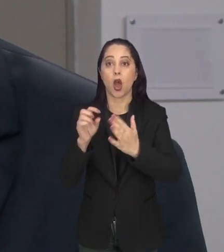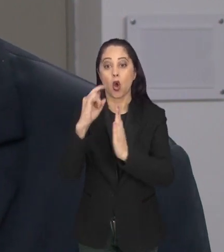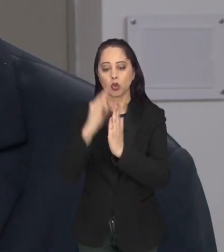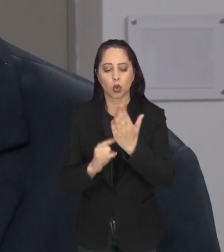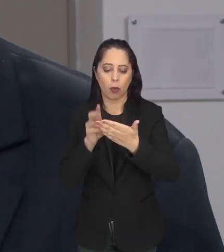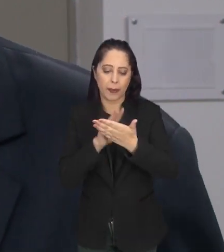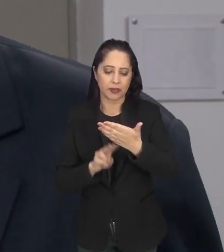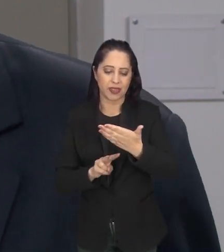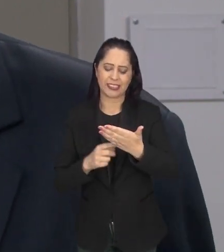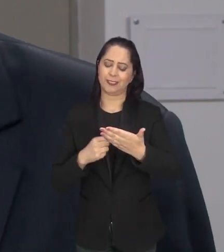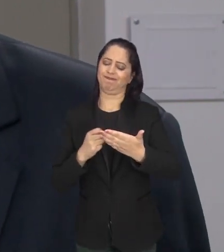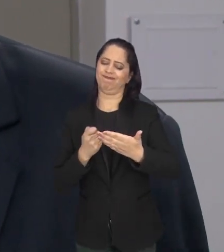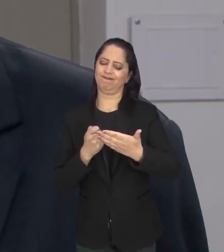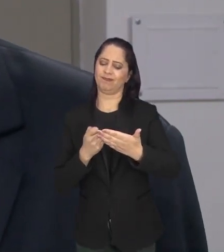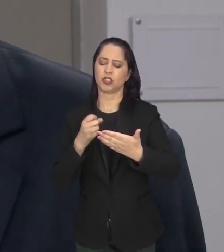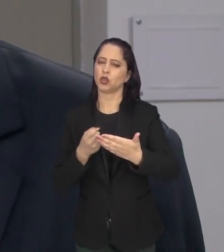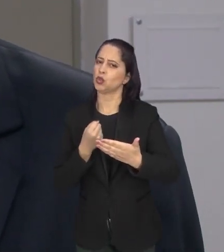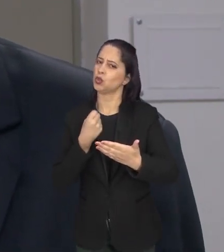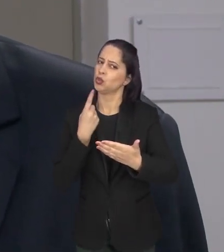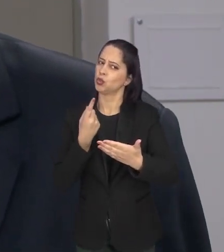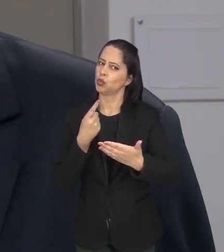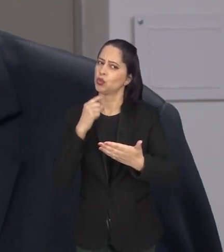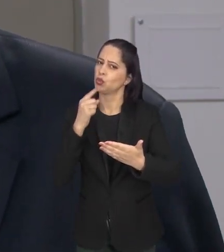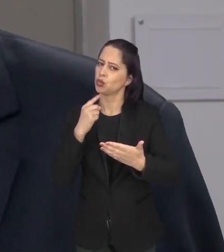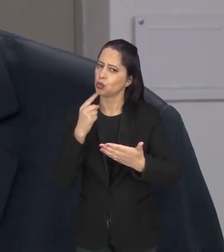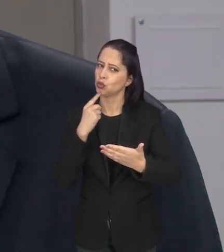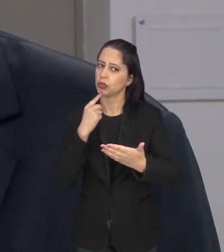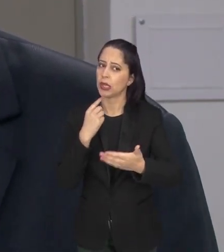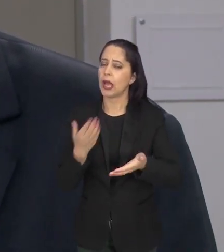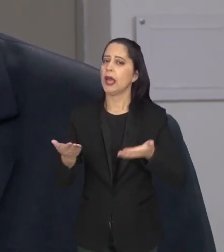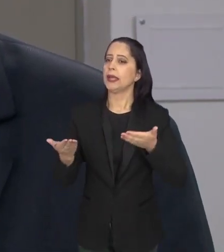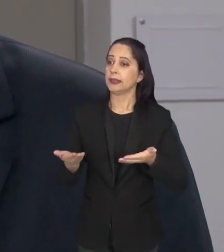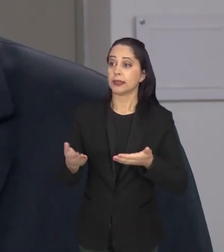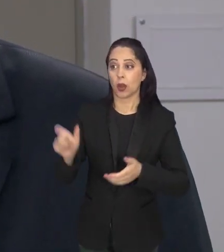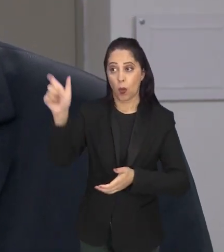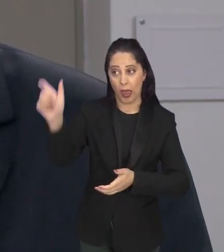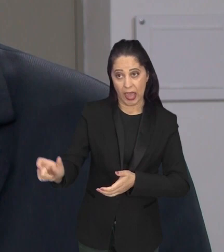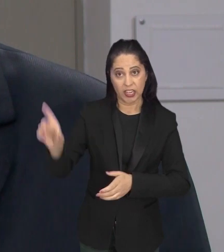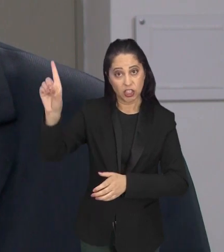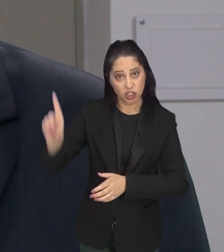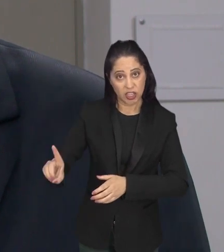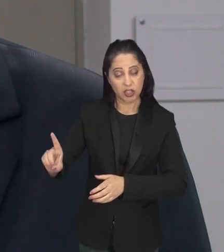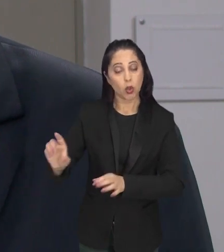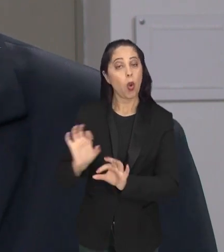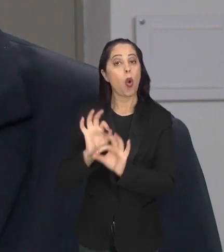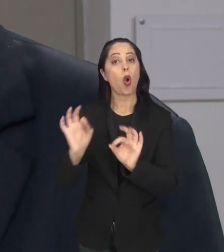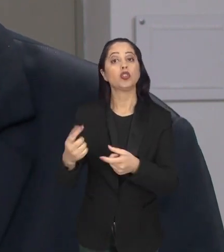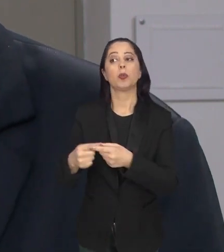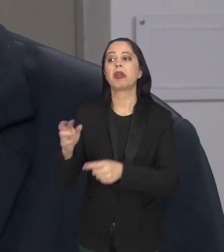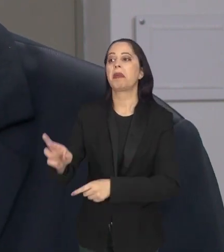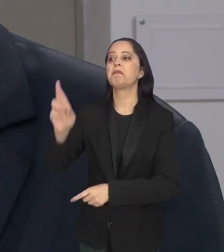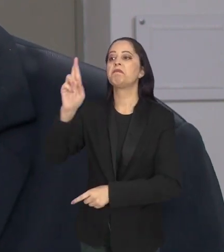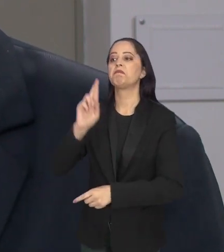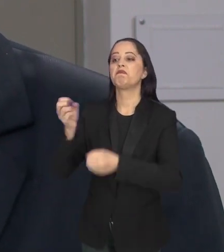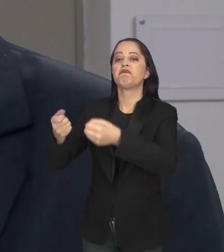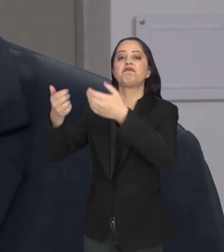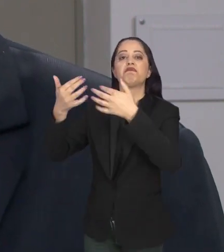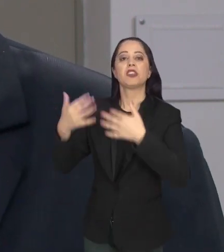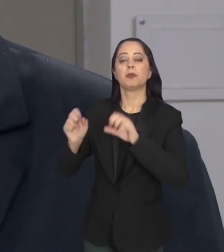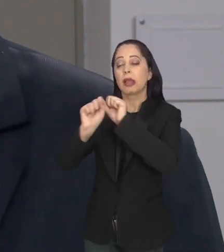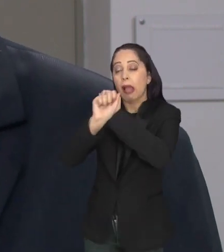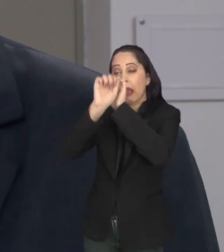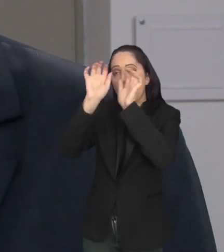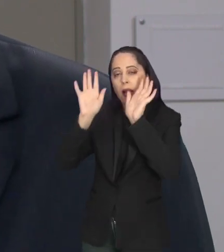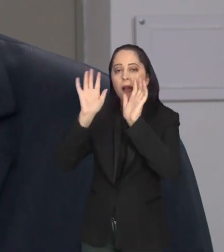leitura dos documentos, ainda surgem algumas dúvidas. Então a presença hoje do técnico, do diretor da prefeitura, foi para responder